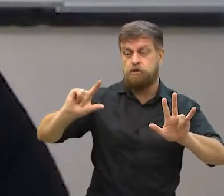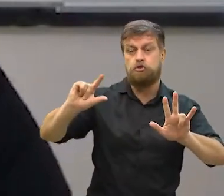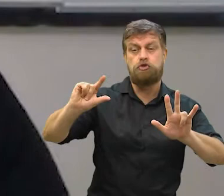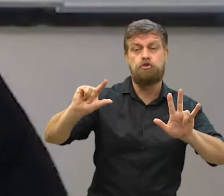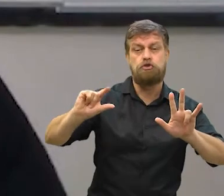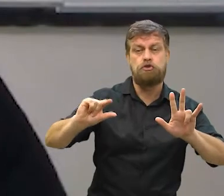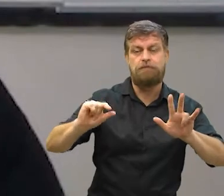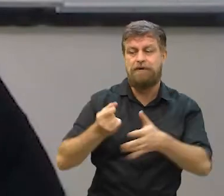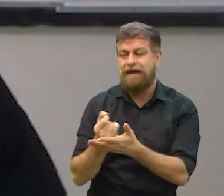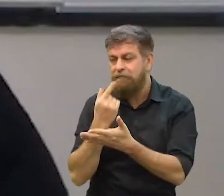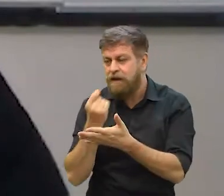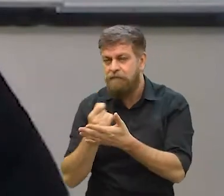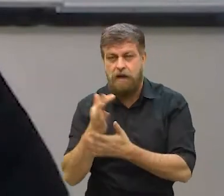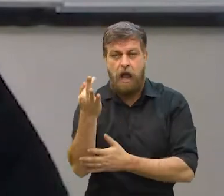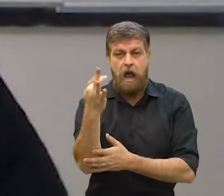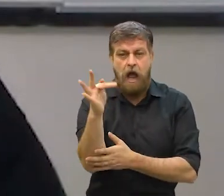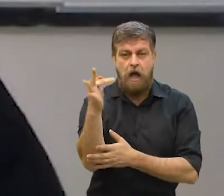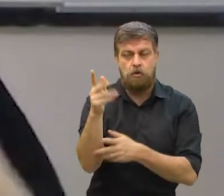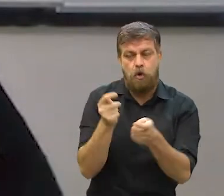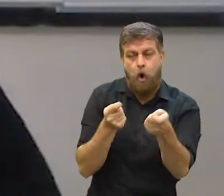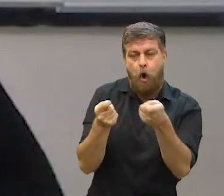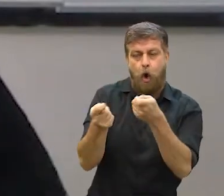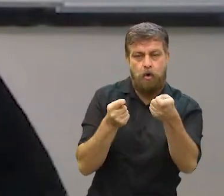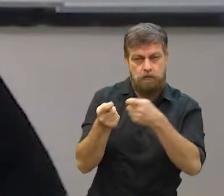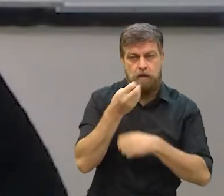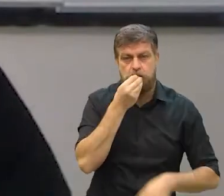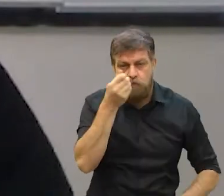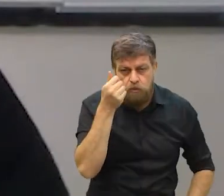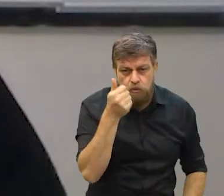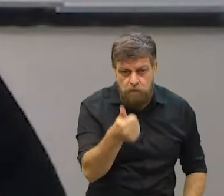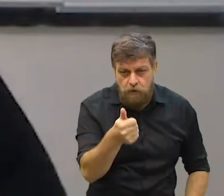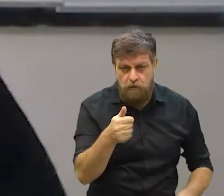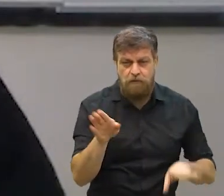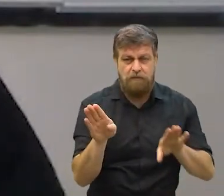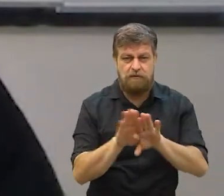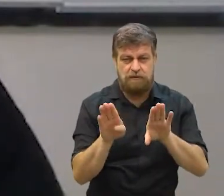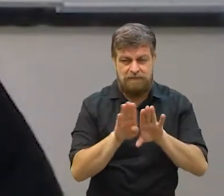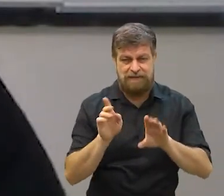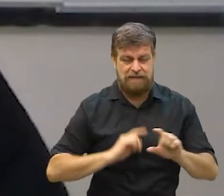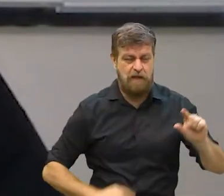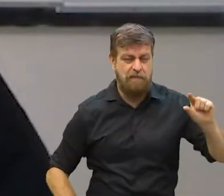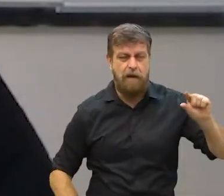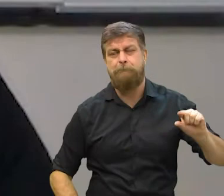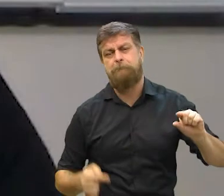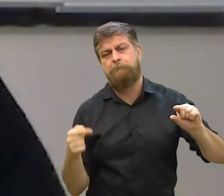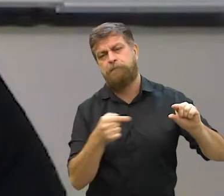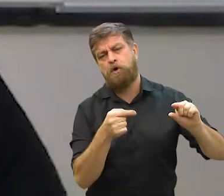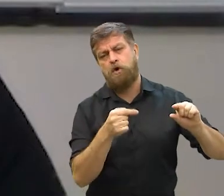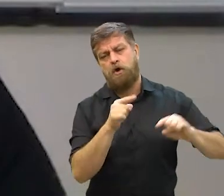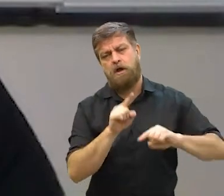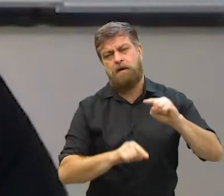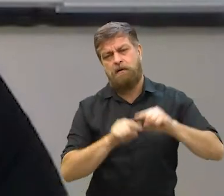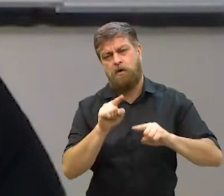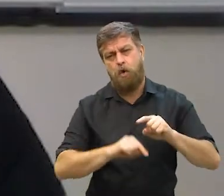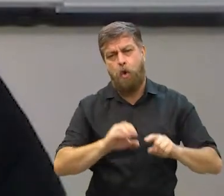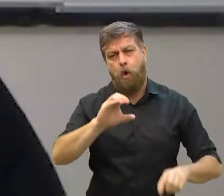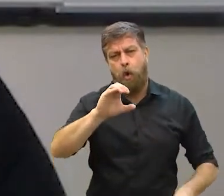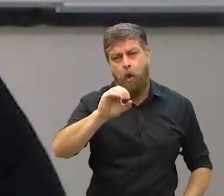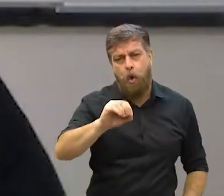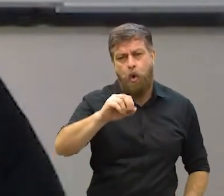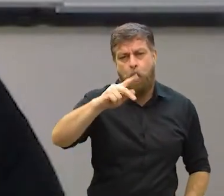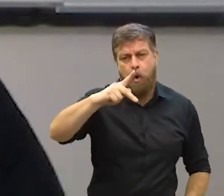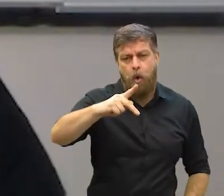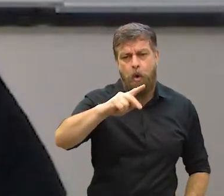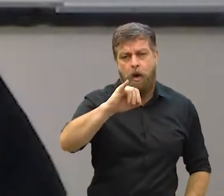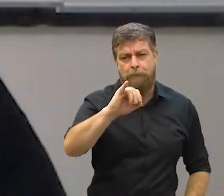opioide, mantendo a dor sob um controle muito bom, com uma dose muito menor de opioides, com opioides